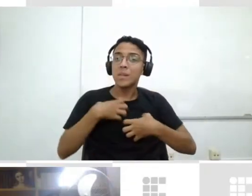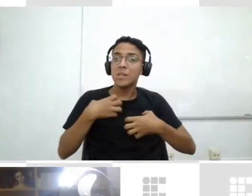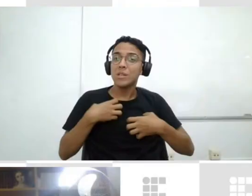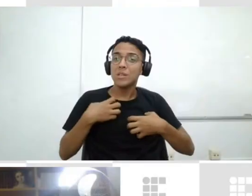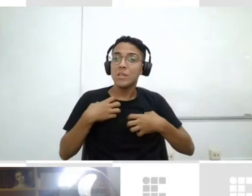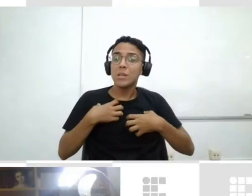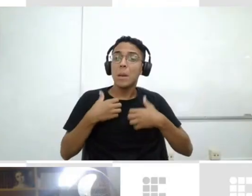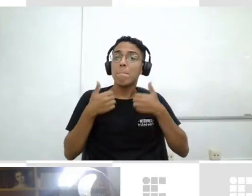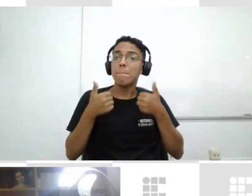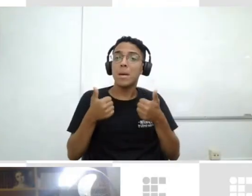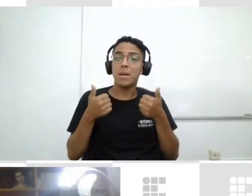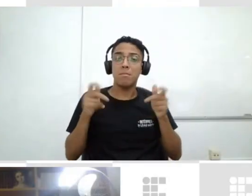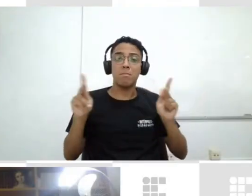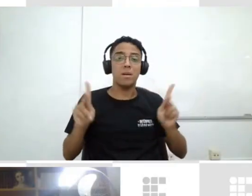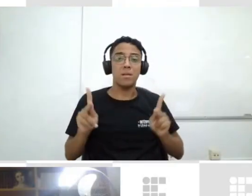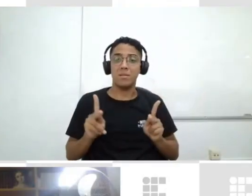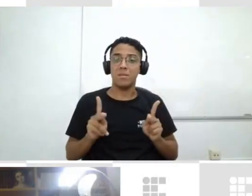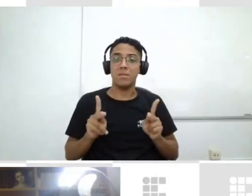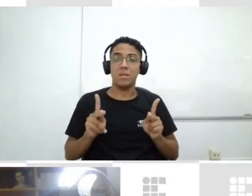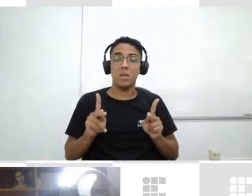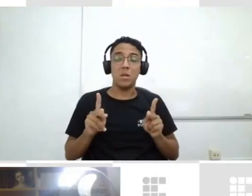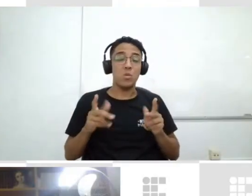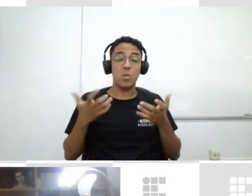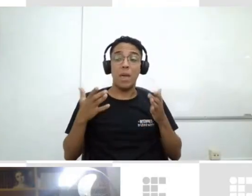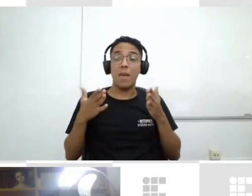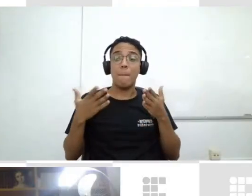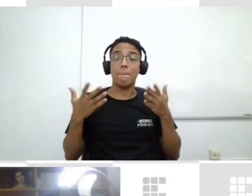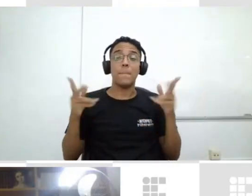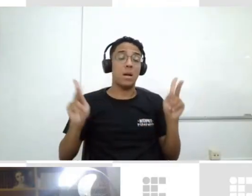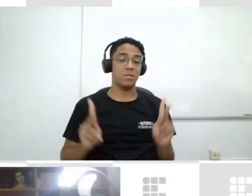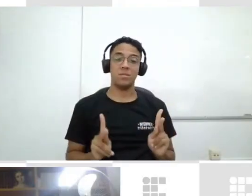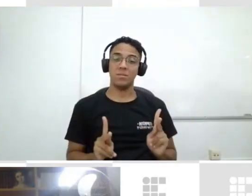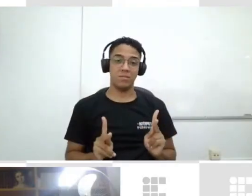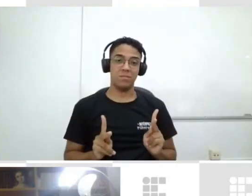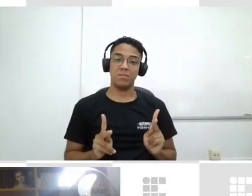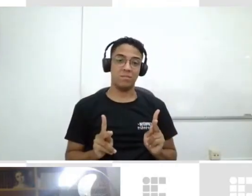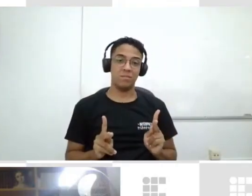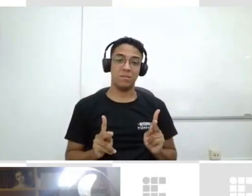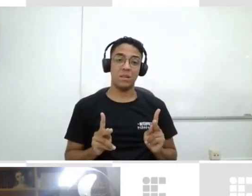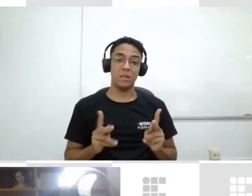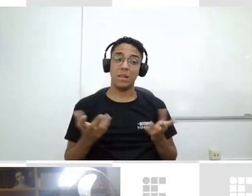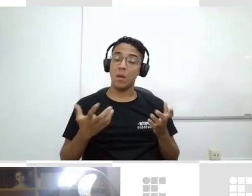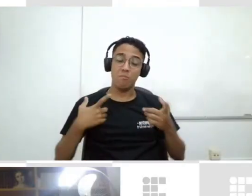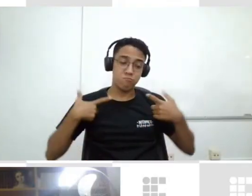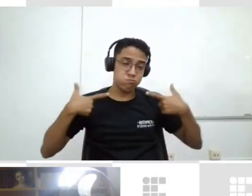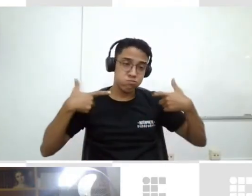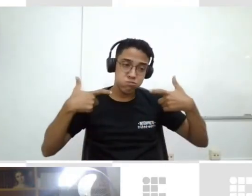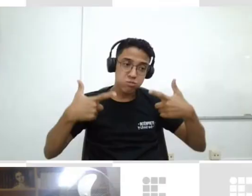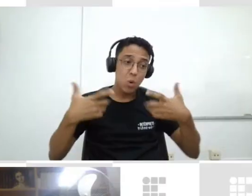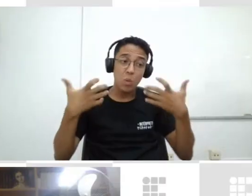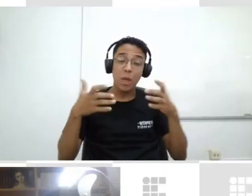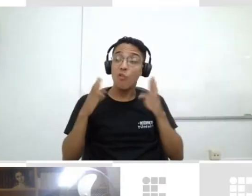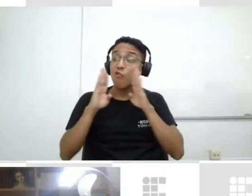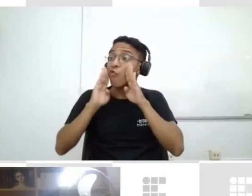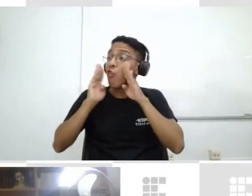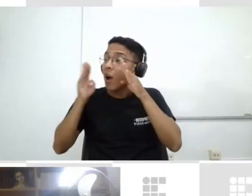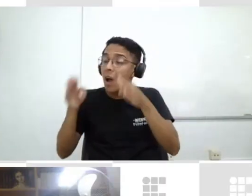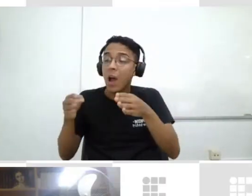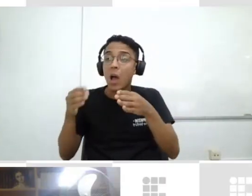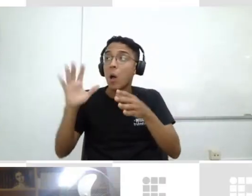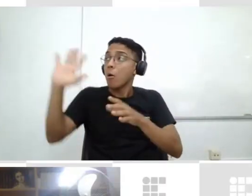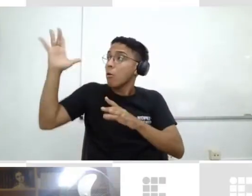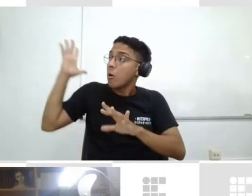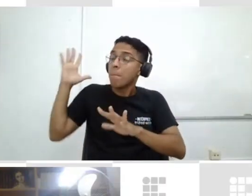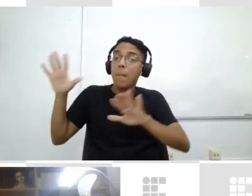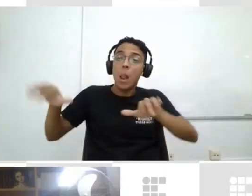para resolver o problema que importa. O problema que importa é o problema climático, é o problema de colapso da biodiversidade, é o problema da poluição, é o problema do